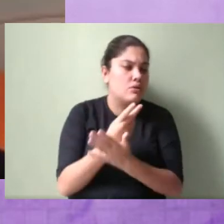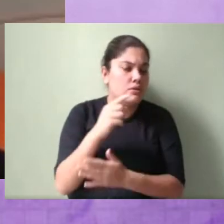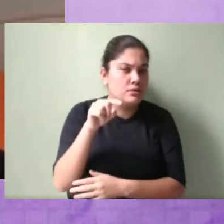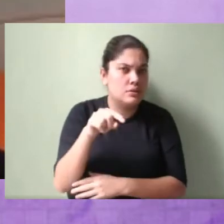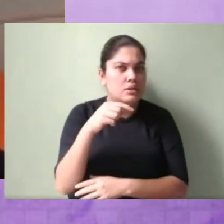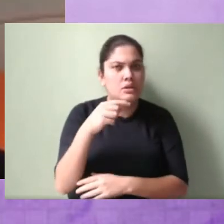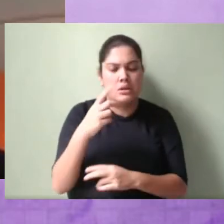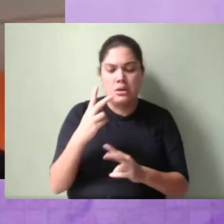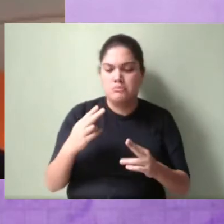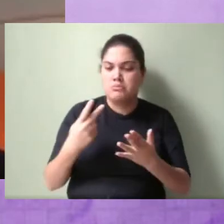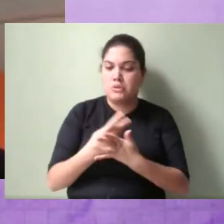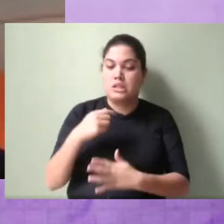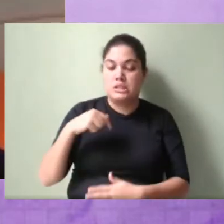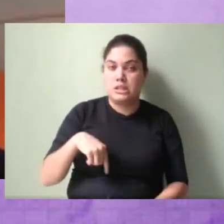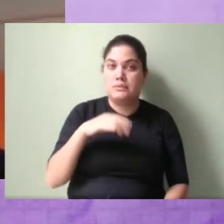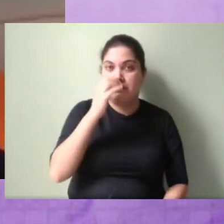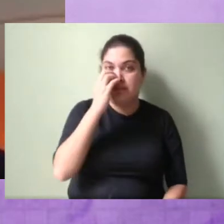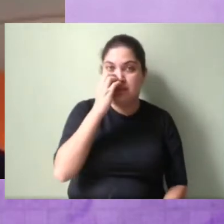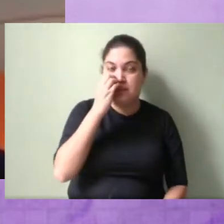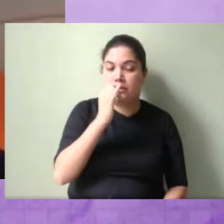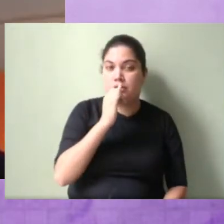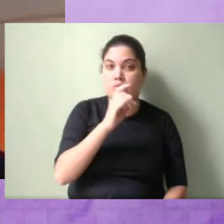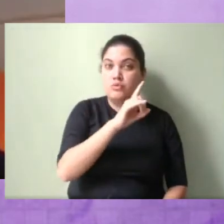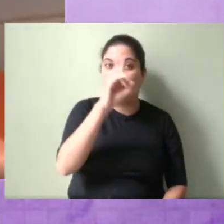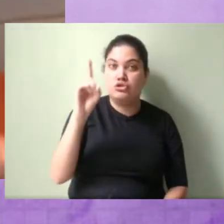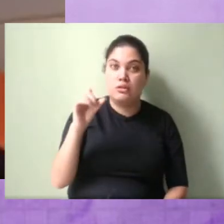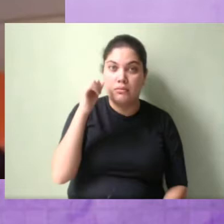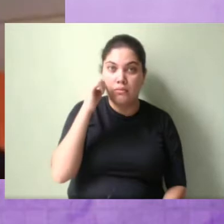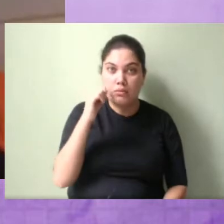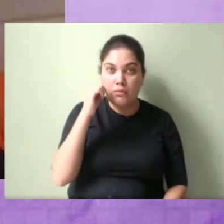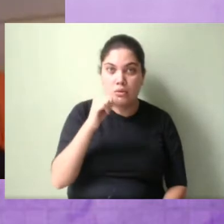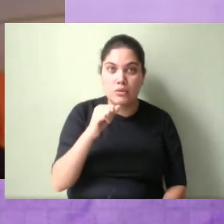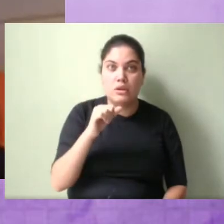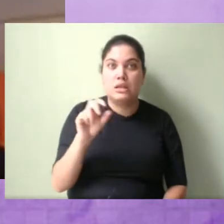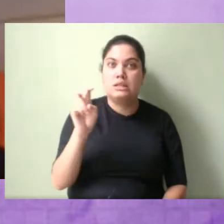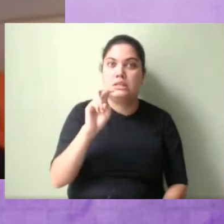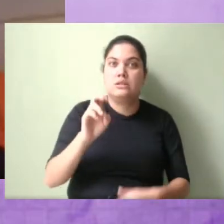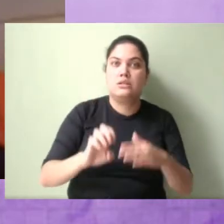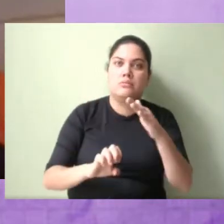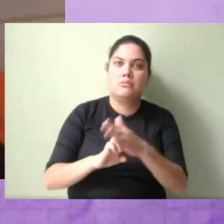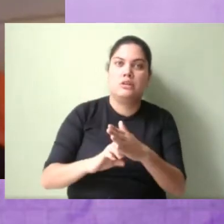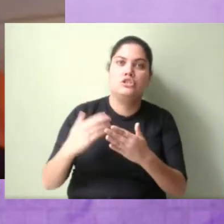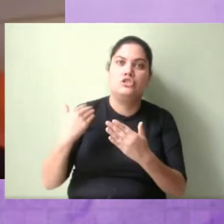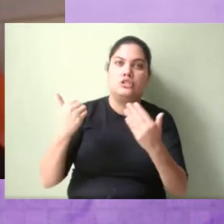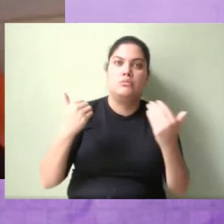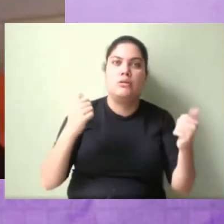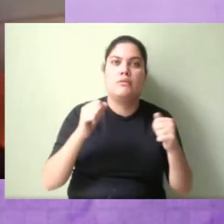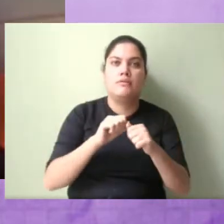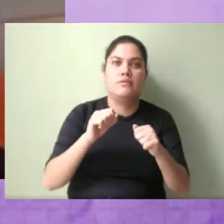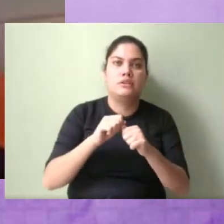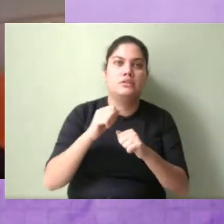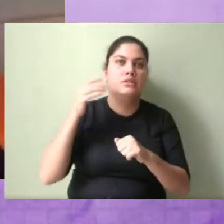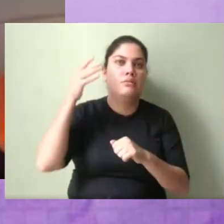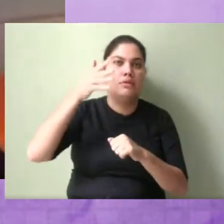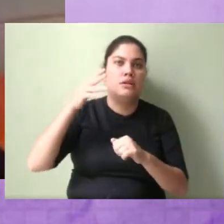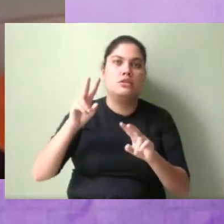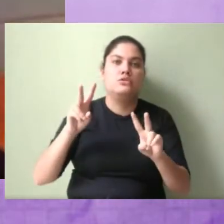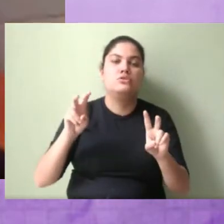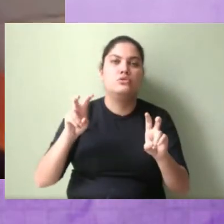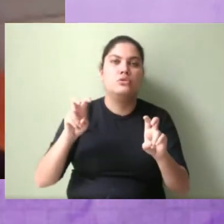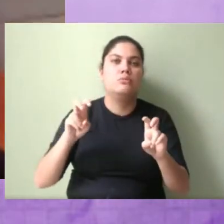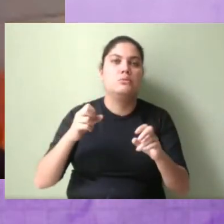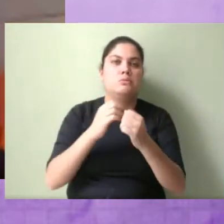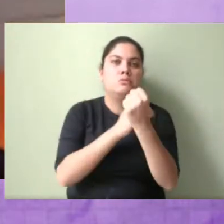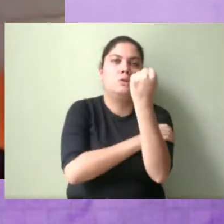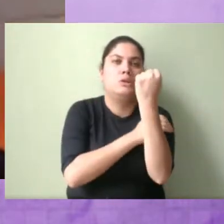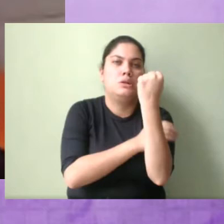espaço na universidade, sabe? A gente não tá... E assim, claro, sem deixar claro, porque uma coisa, eu não sei se acontece aí, o que tem acontecido muito aqui, assim,